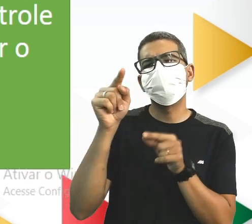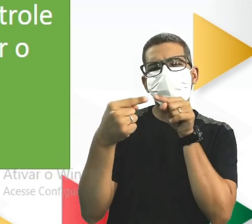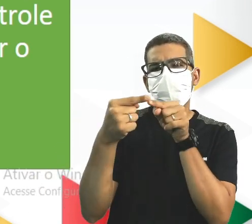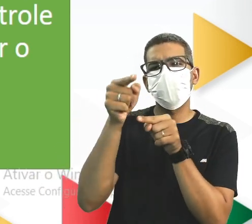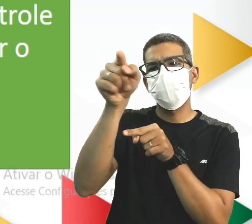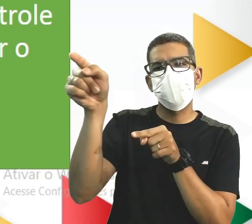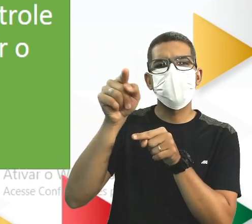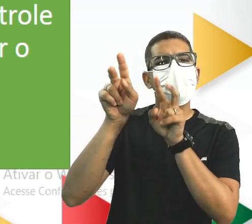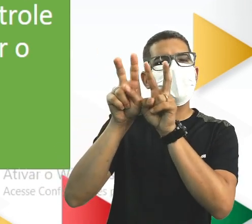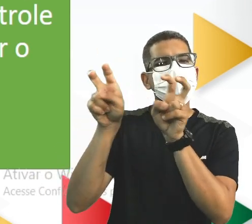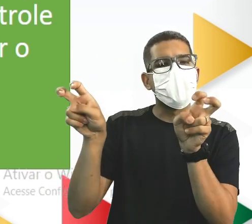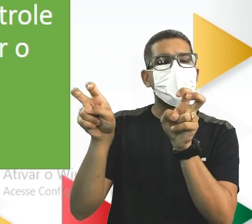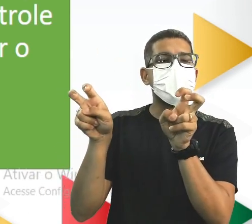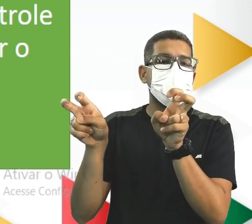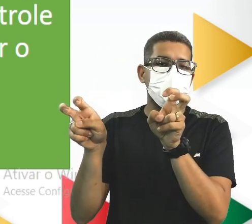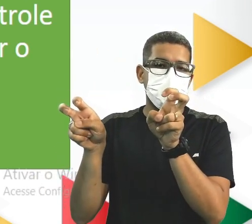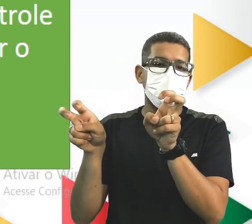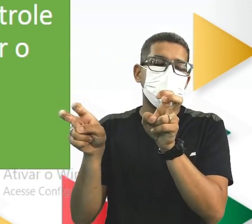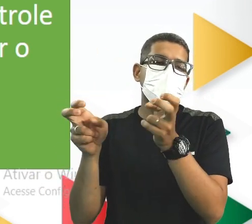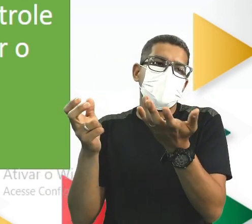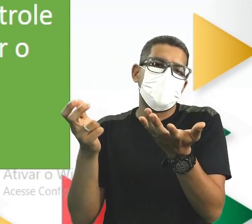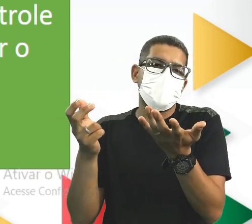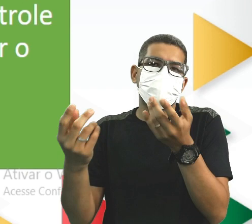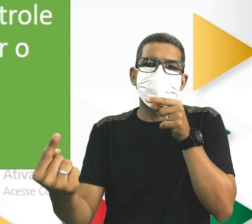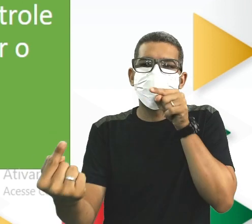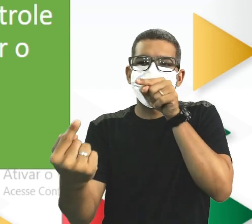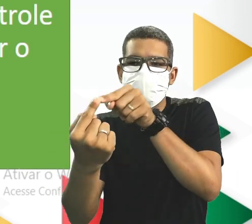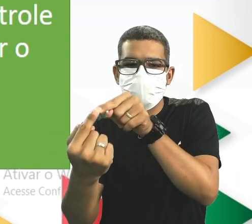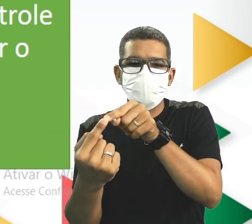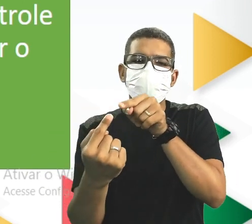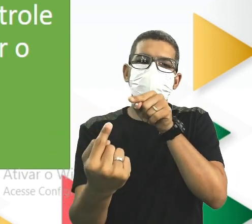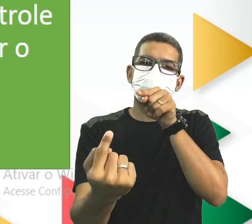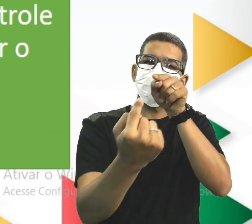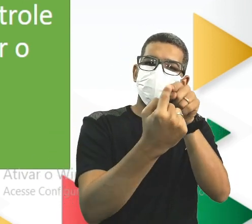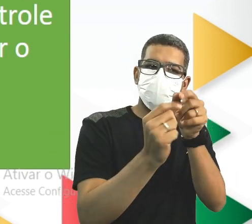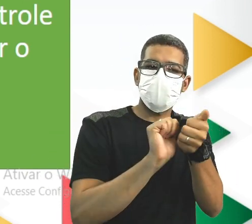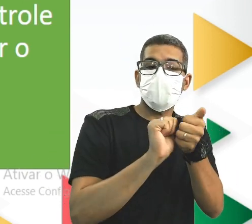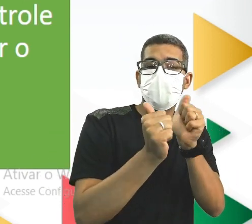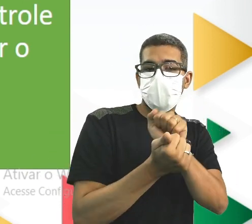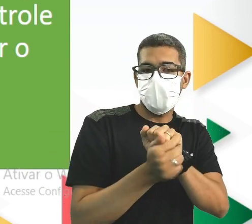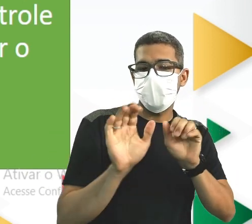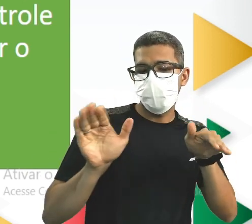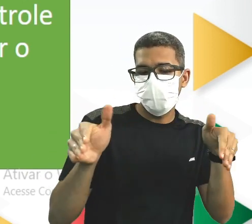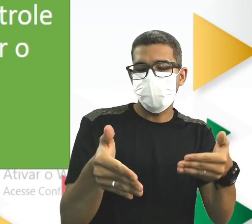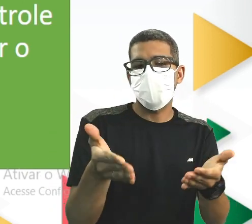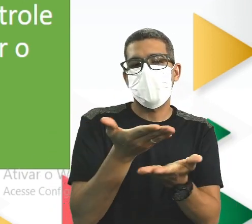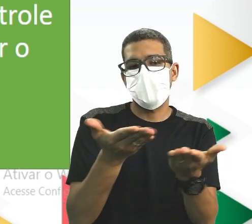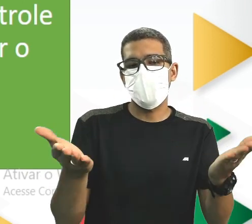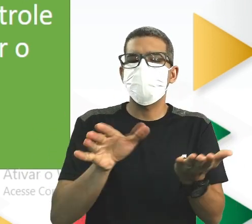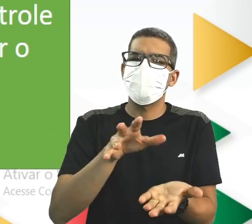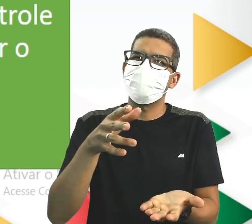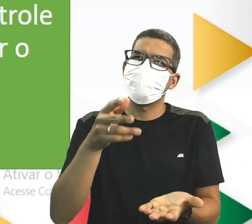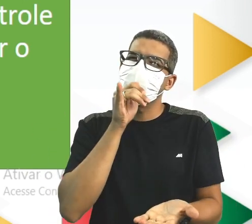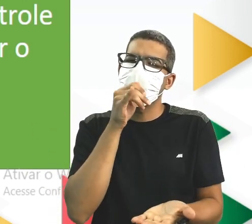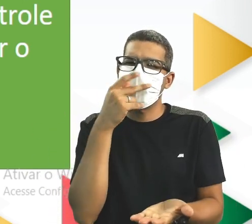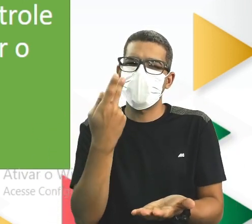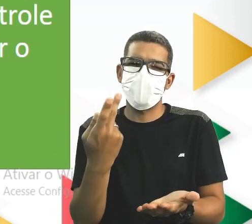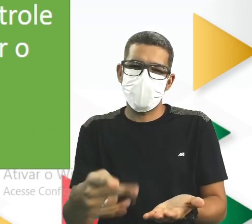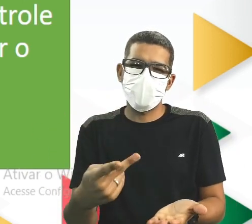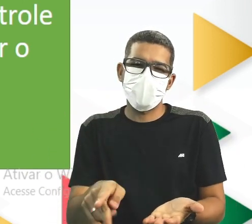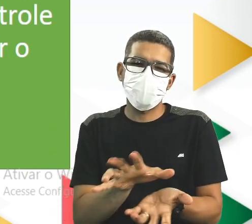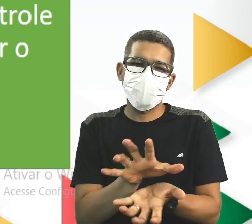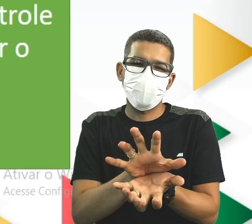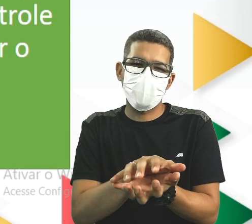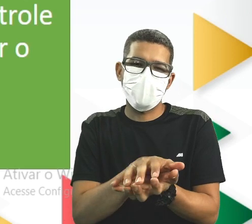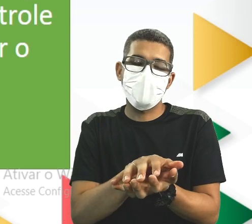poder ser aplicada nela diante do cidadão da população, né? Pernambucana, por exemplo. Já